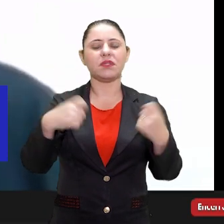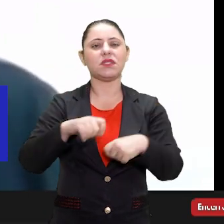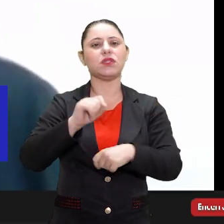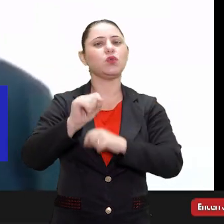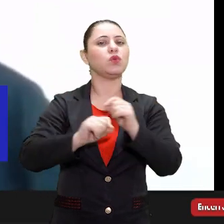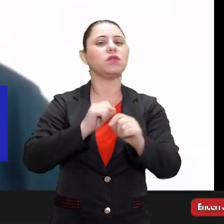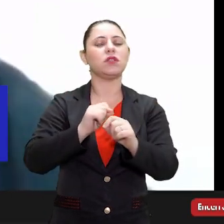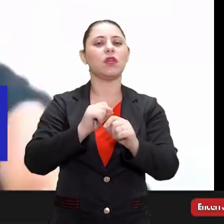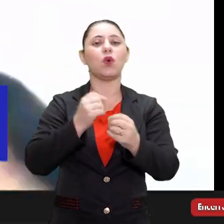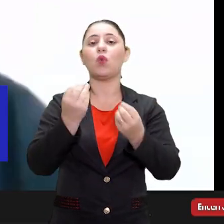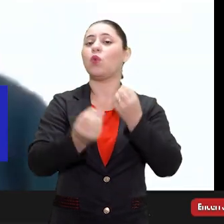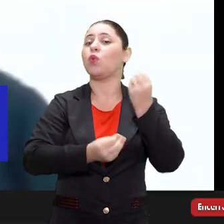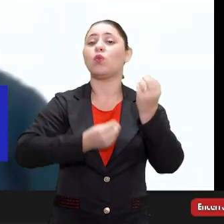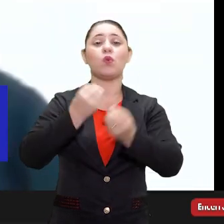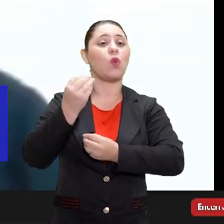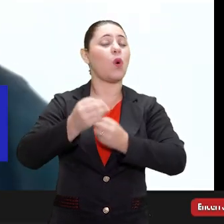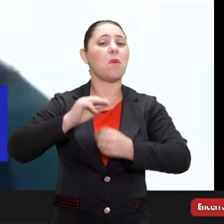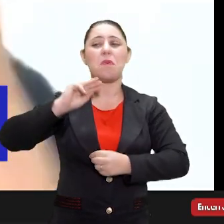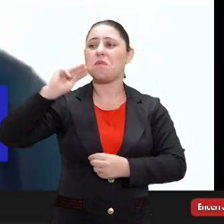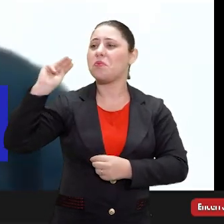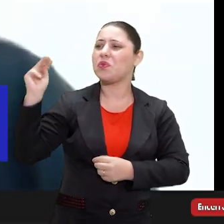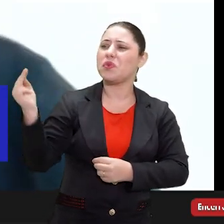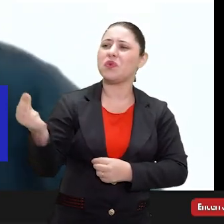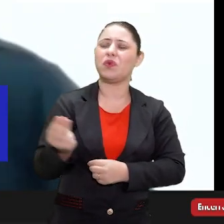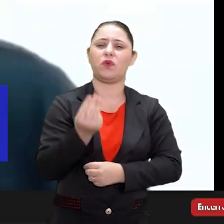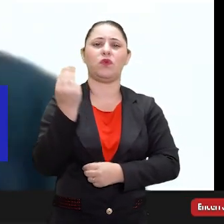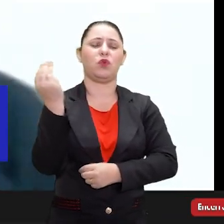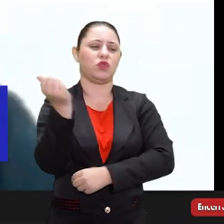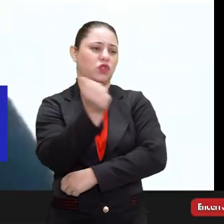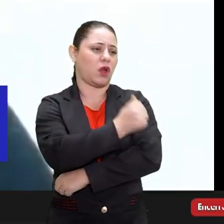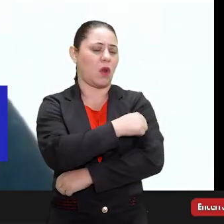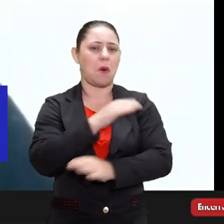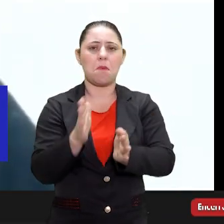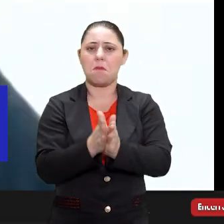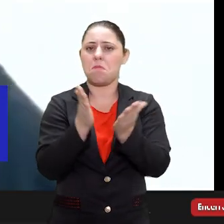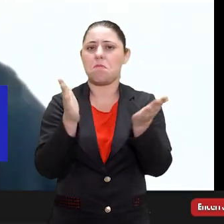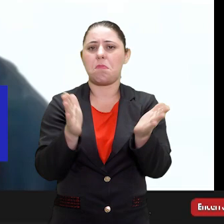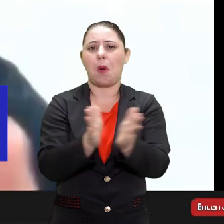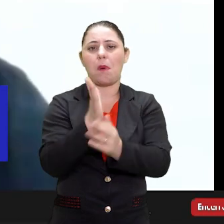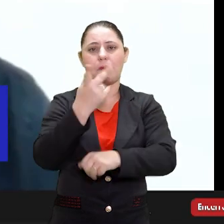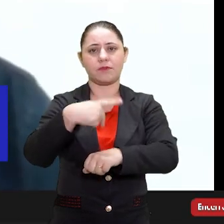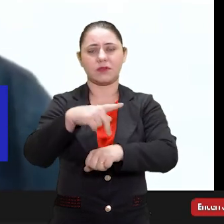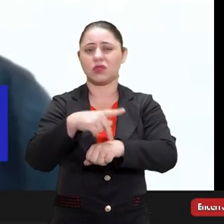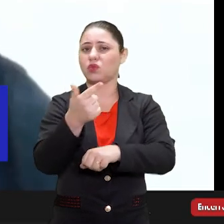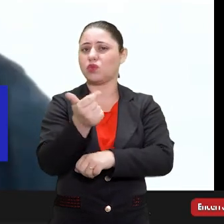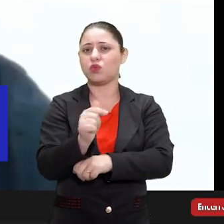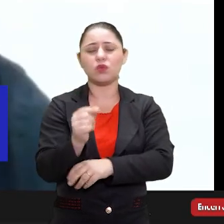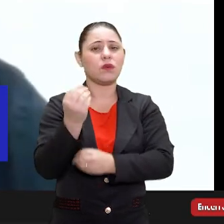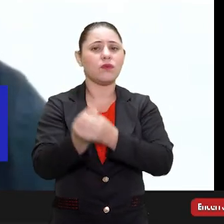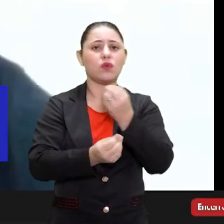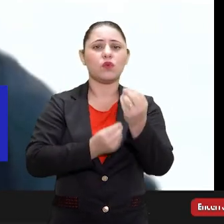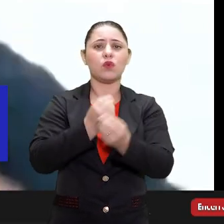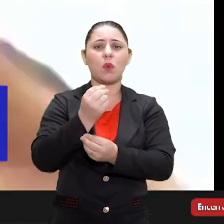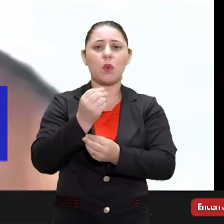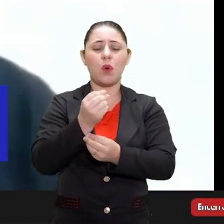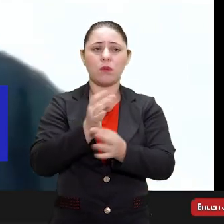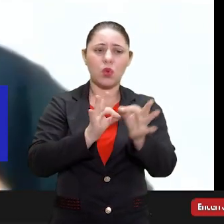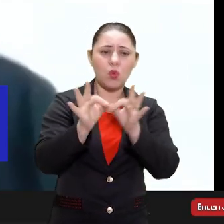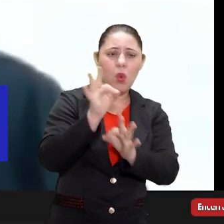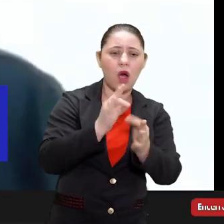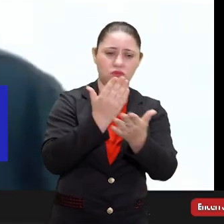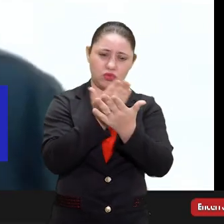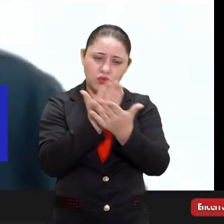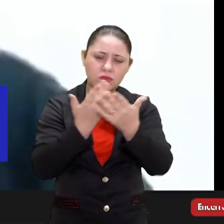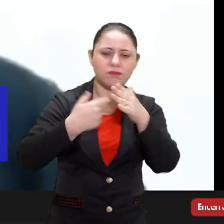edital. Então, a preocupação do governo federal deveria ter sido com a situação de milhões